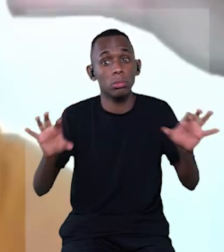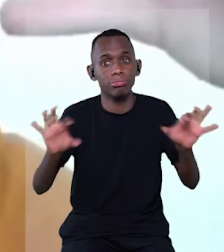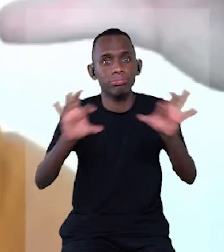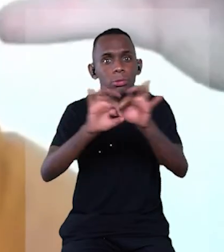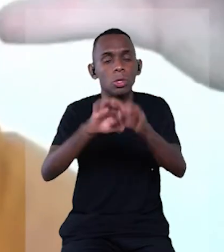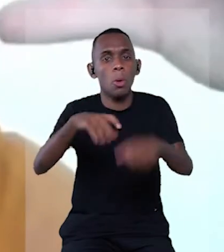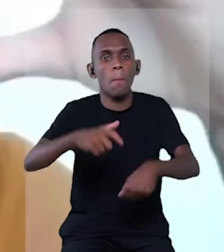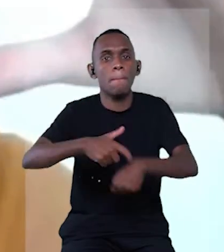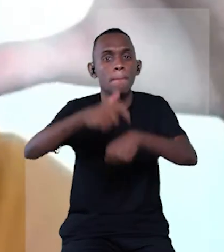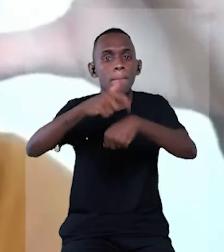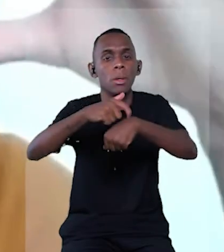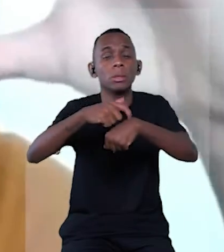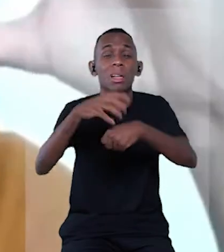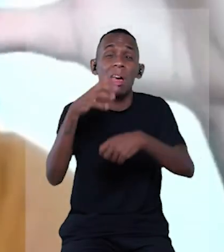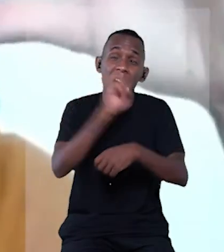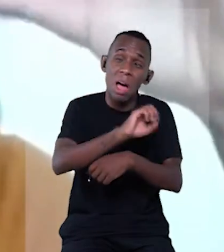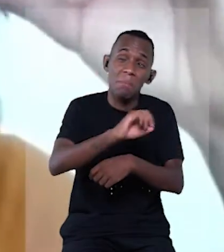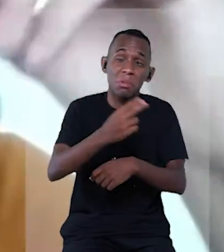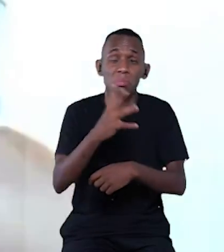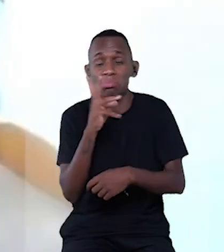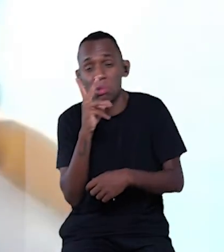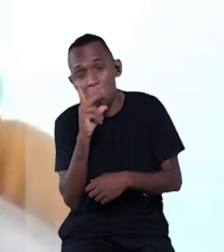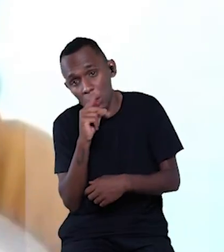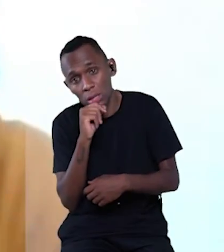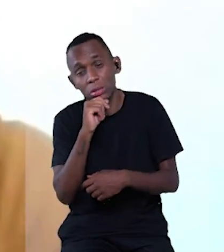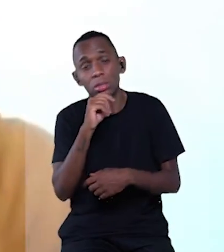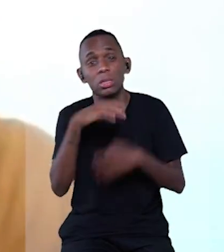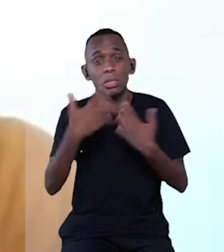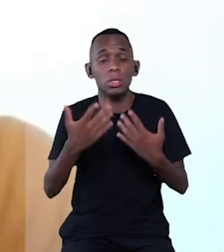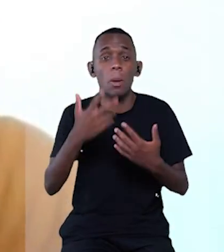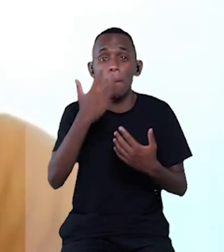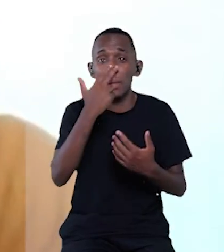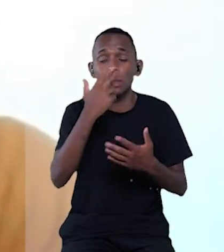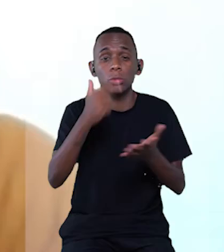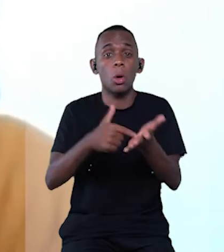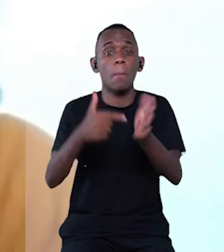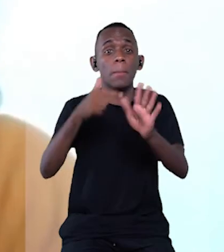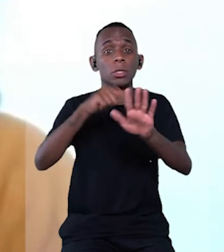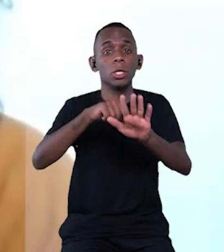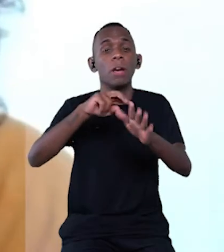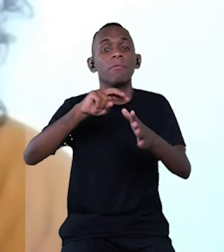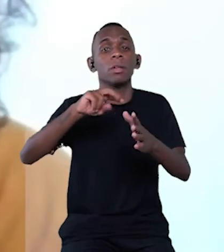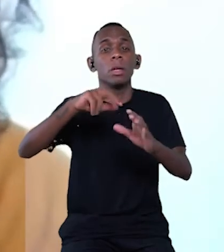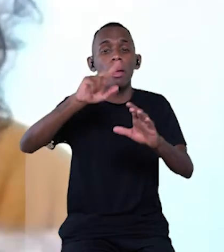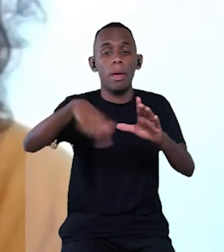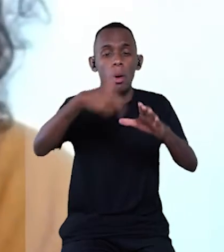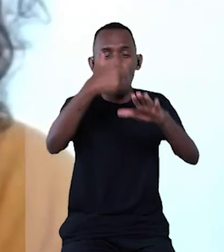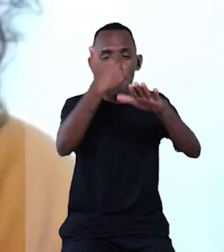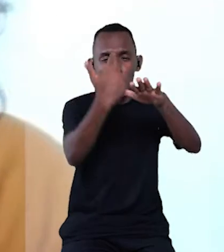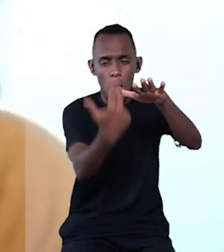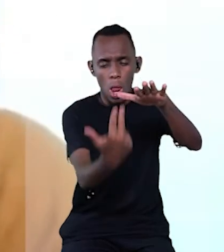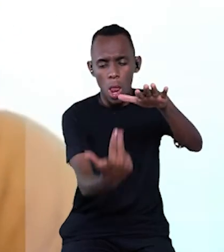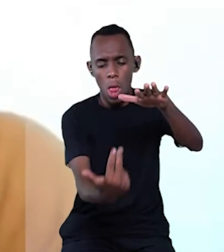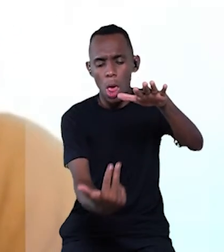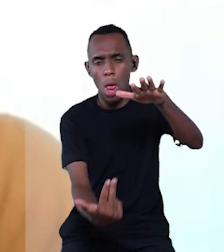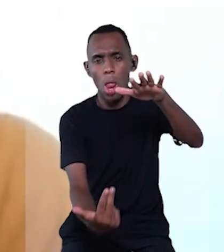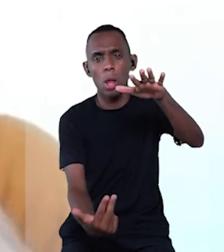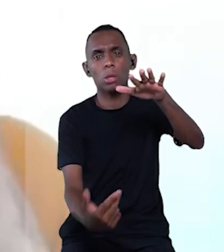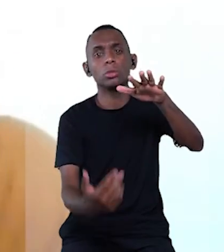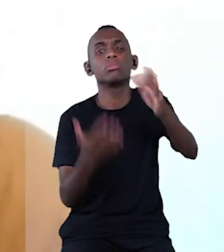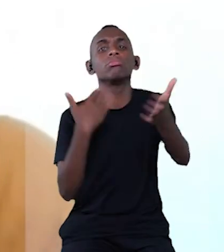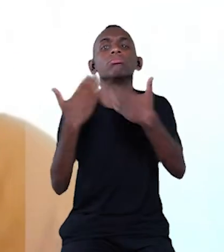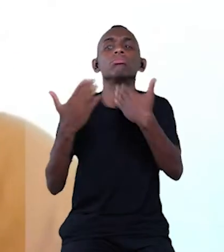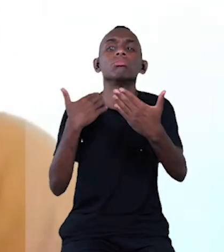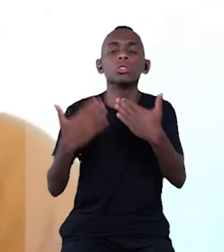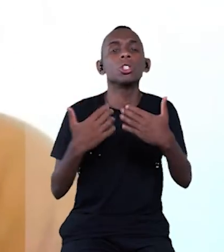conexão profunda ali naquele momento, seja ele breve ou não. Então, é um pouco uma metáfora, assim, do mergulho na vida do desconhecido,